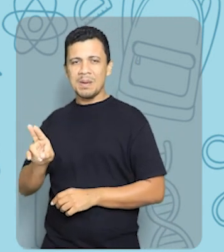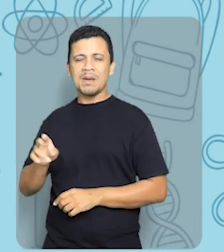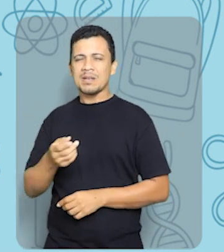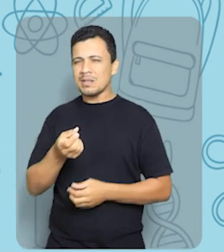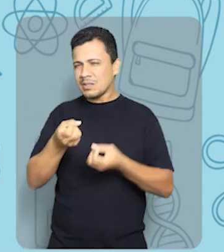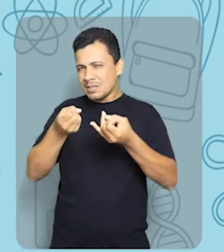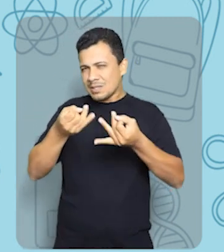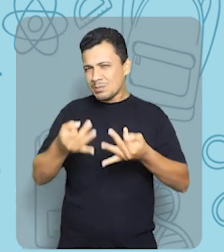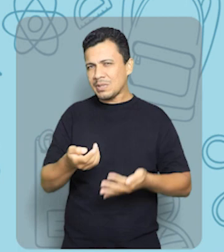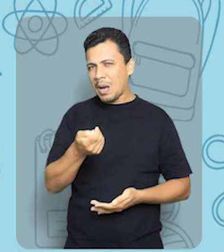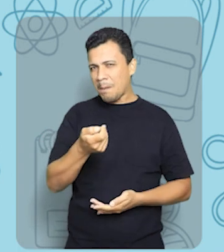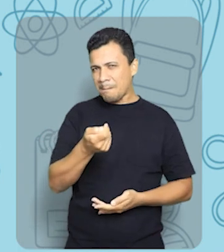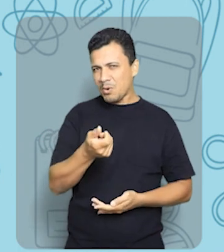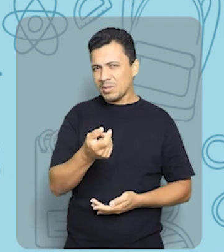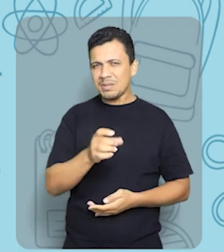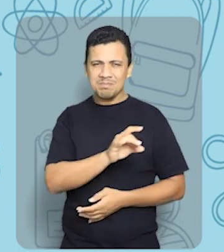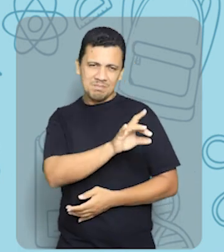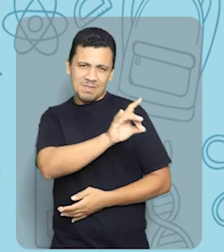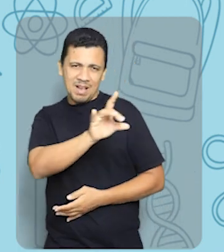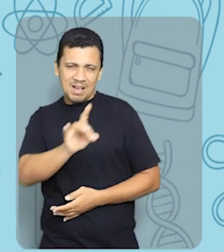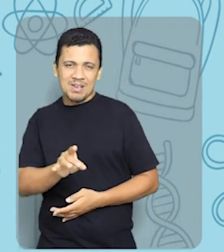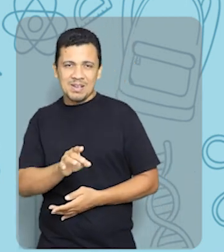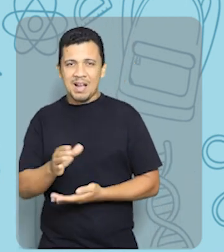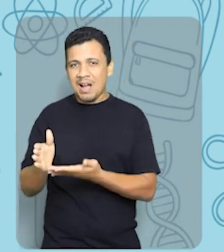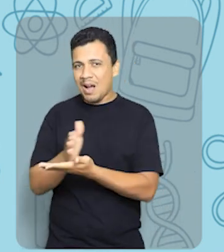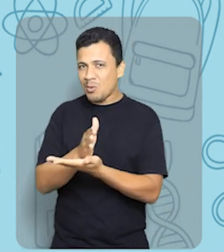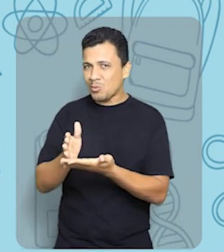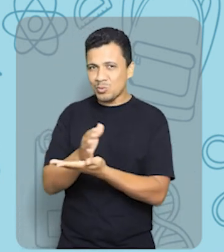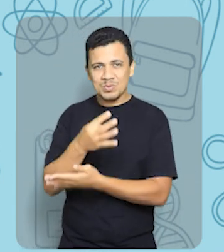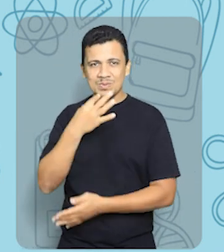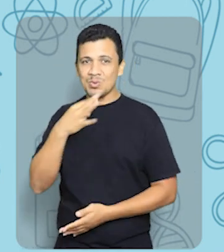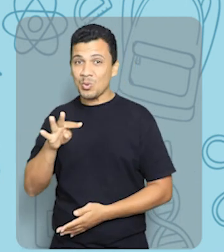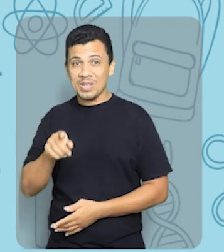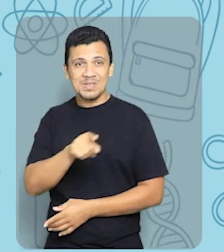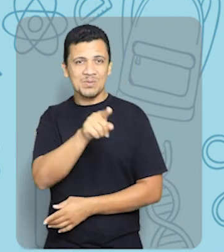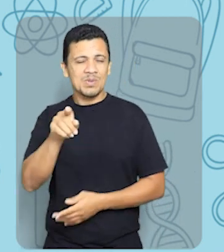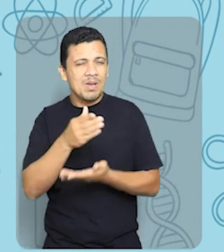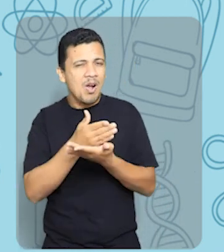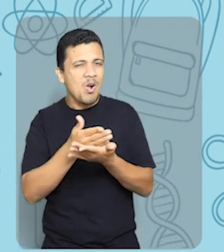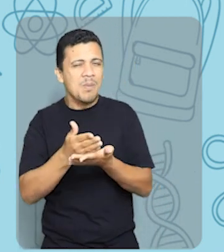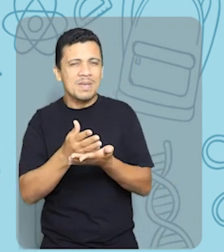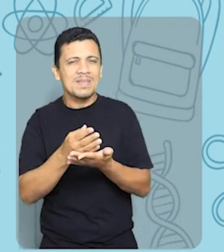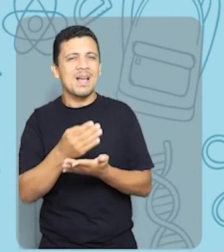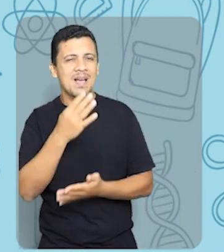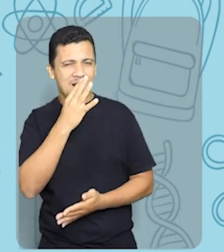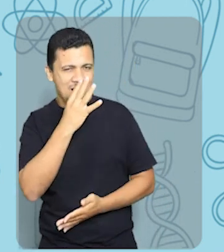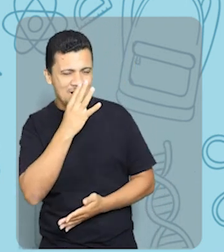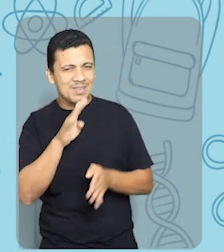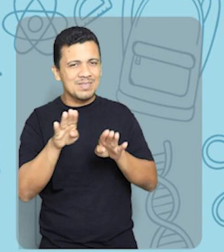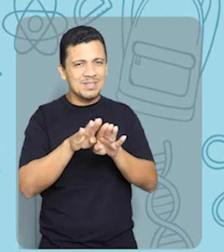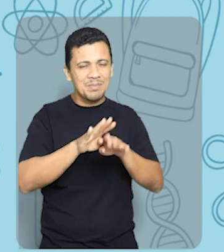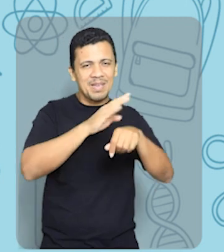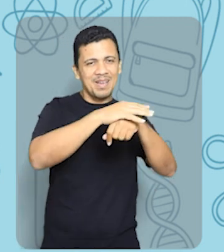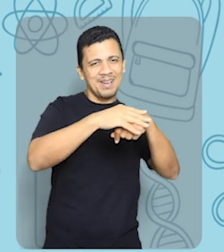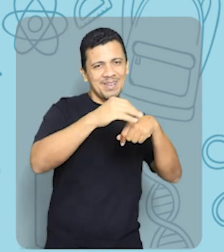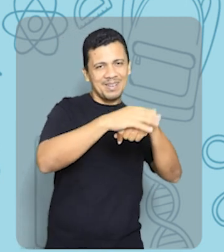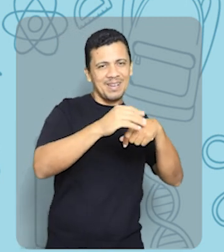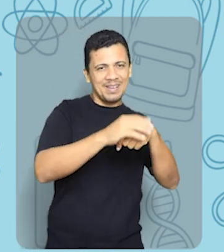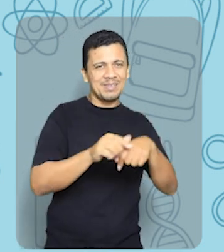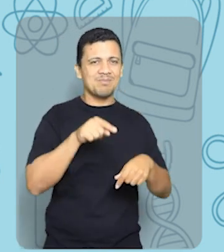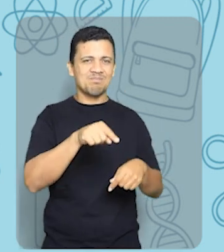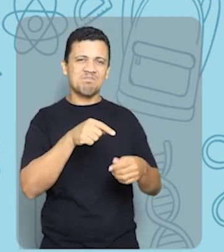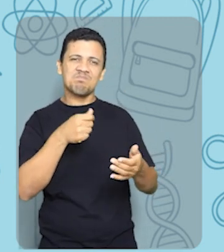sobre eles e despertar em quem não os conhece a admiração e o carinho por nossos heróis e